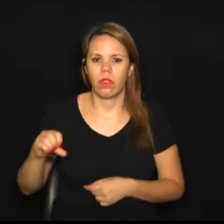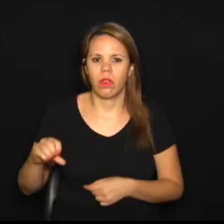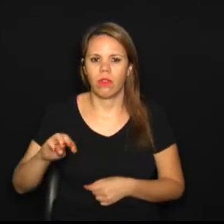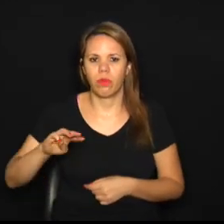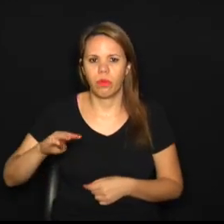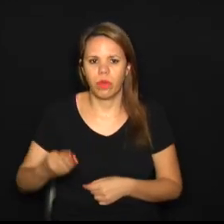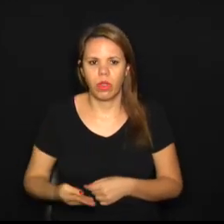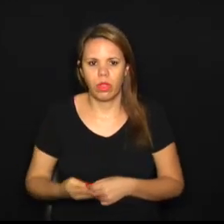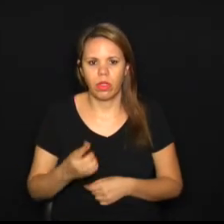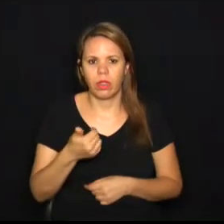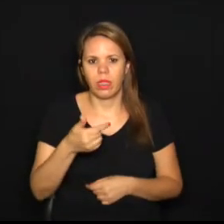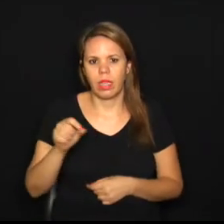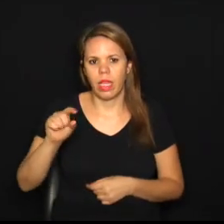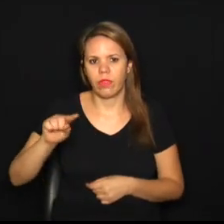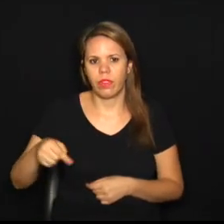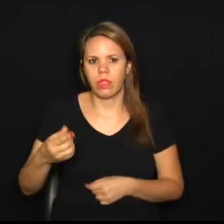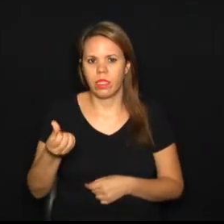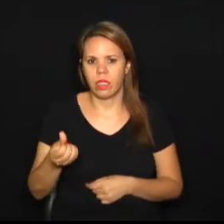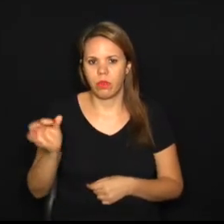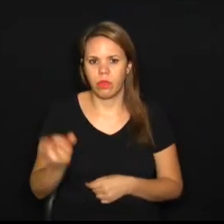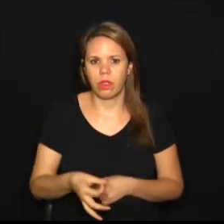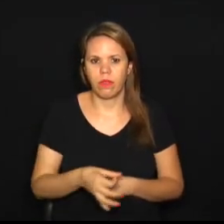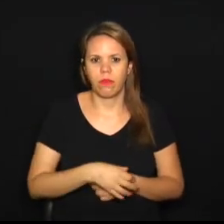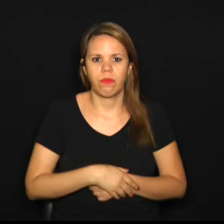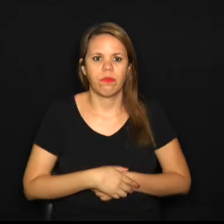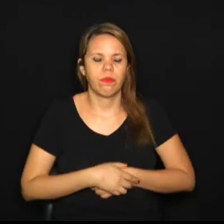variou 10,6%.